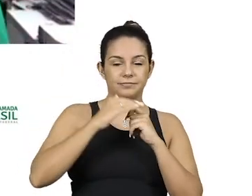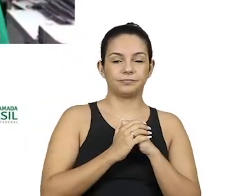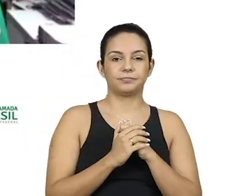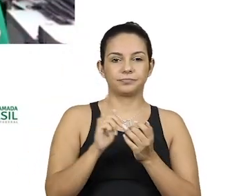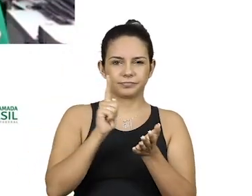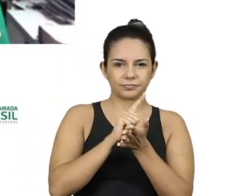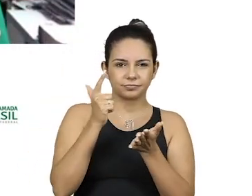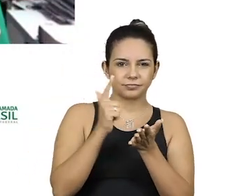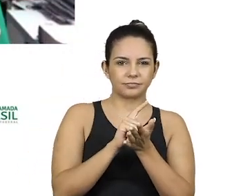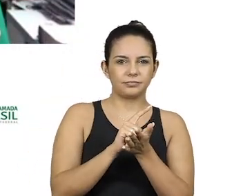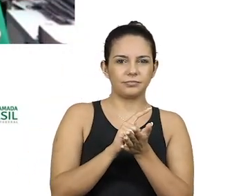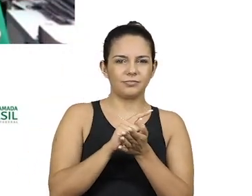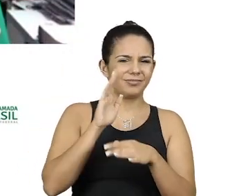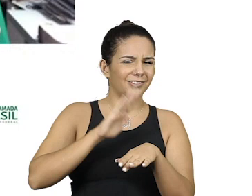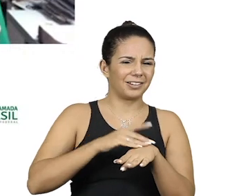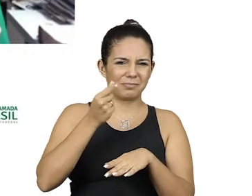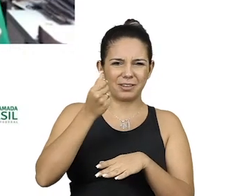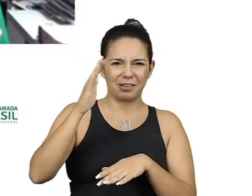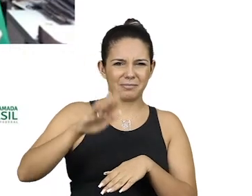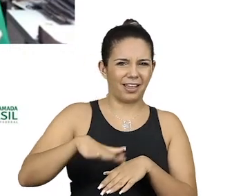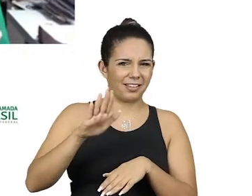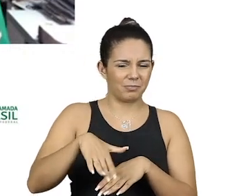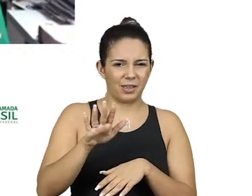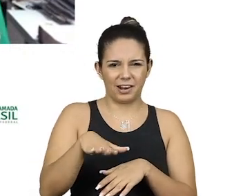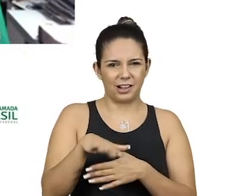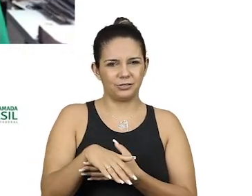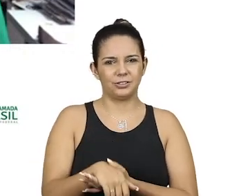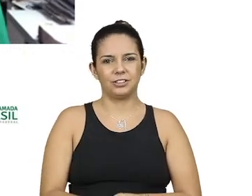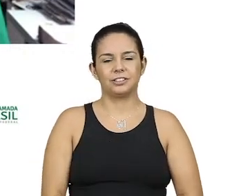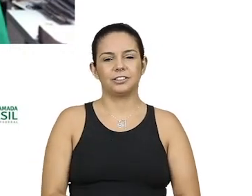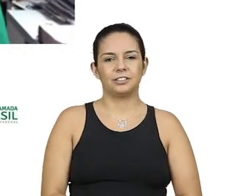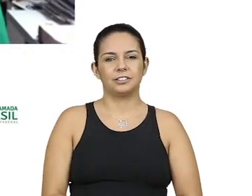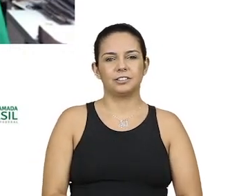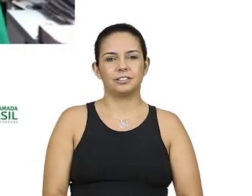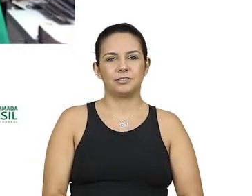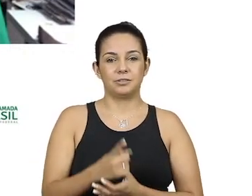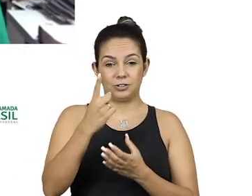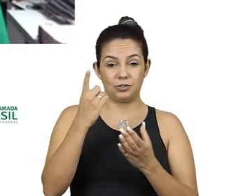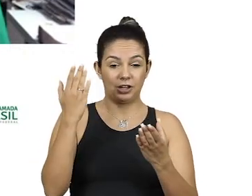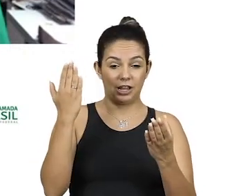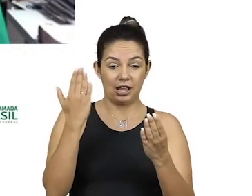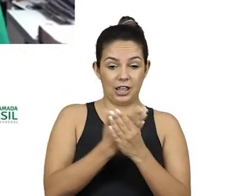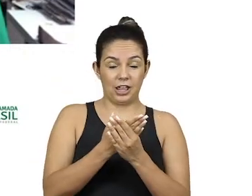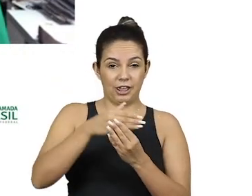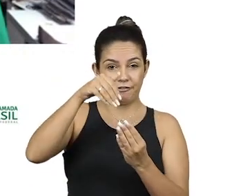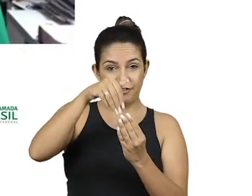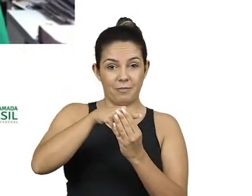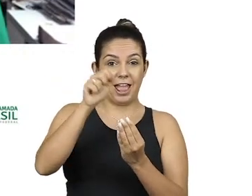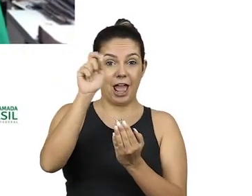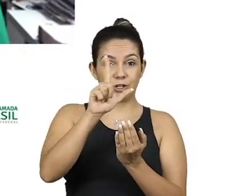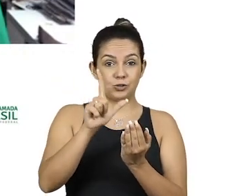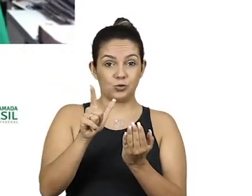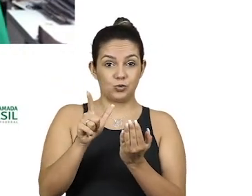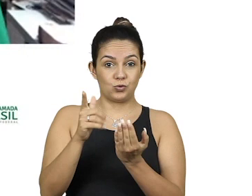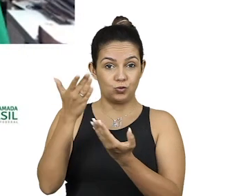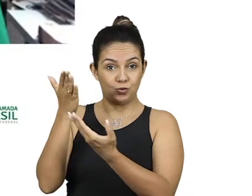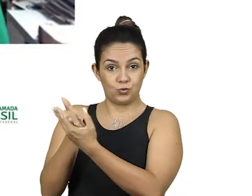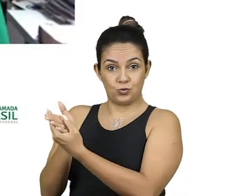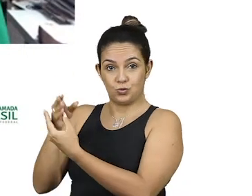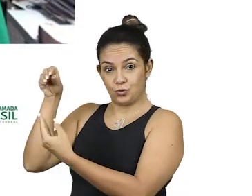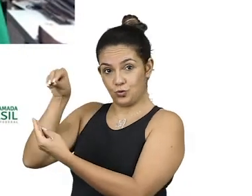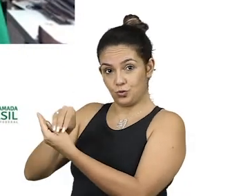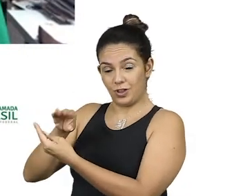no papel mais barato que houvesse, no envelope azul, que era o